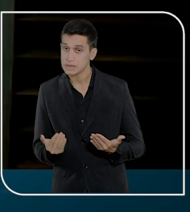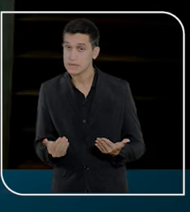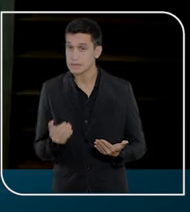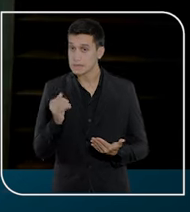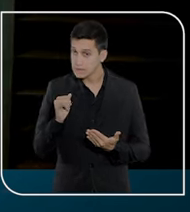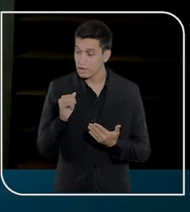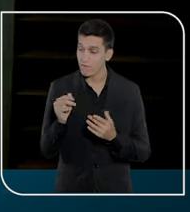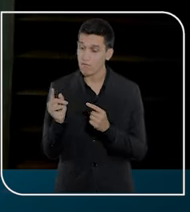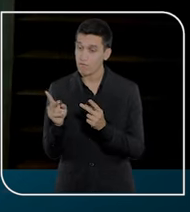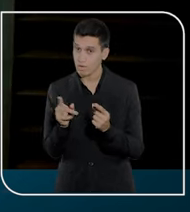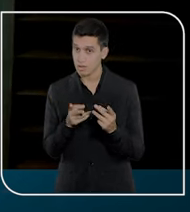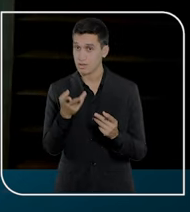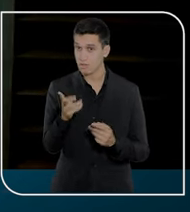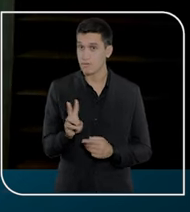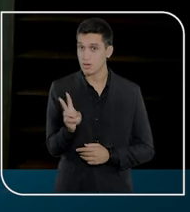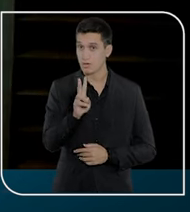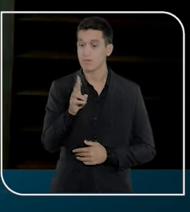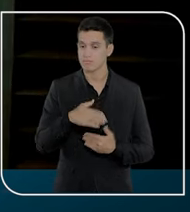a dignidade